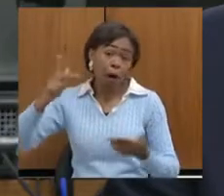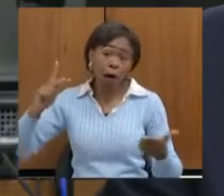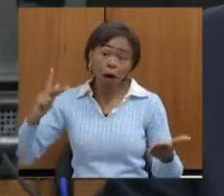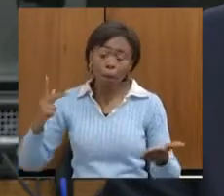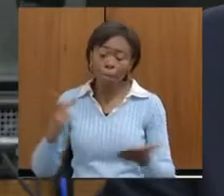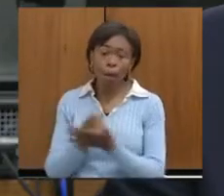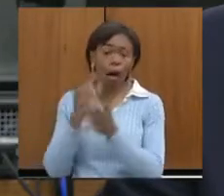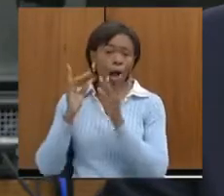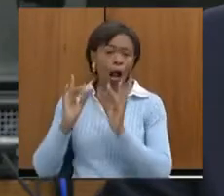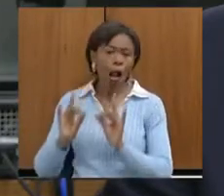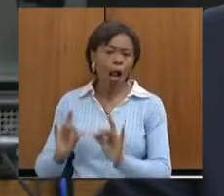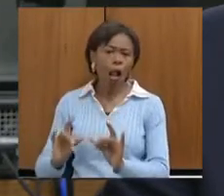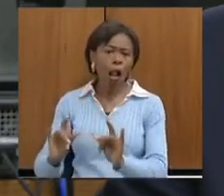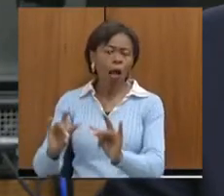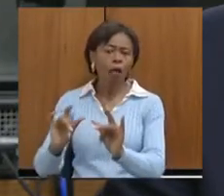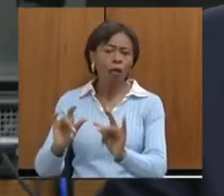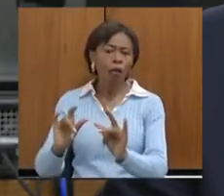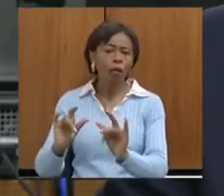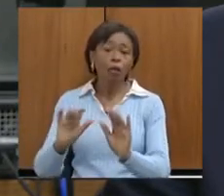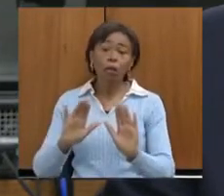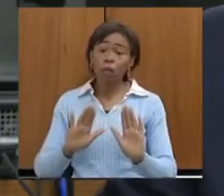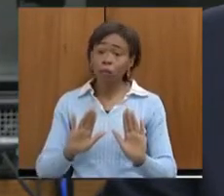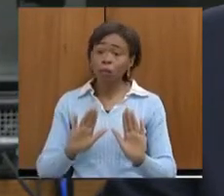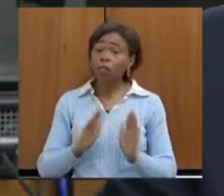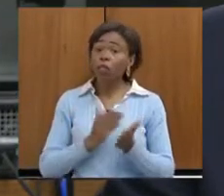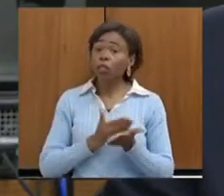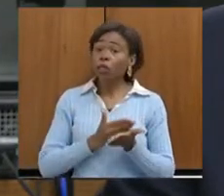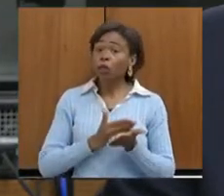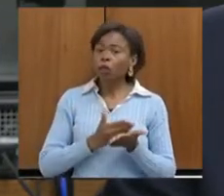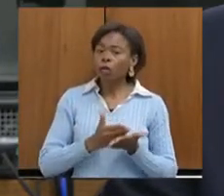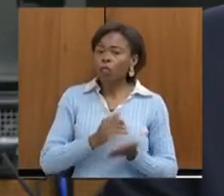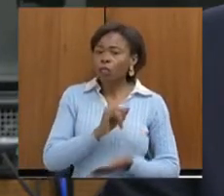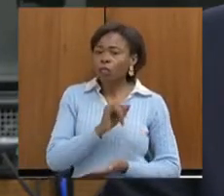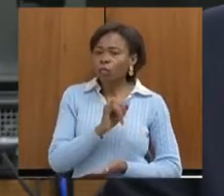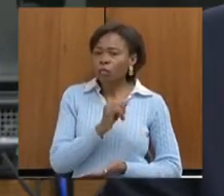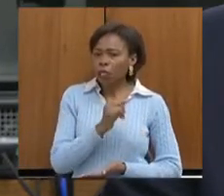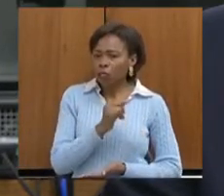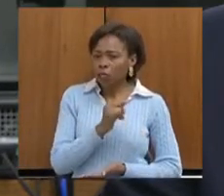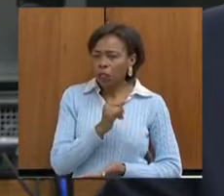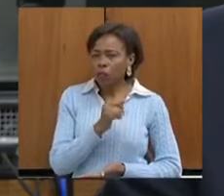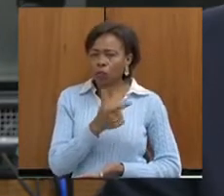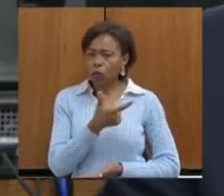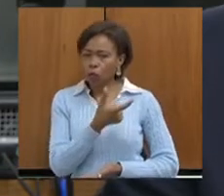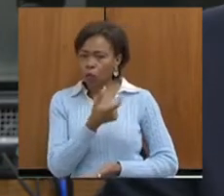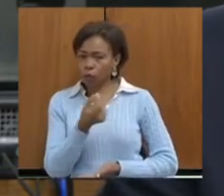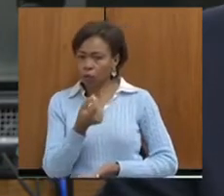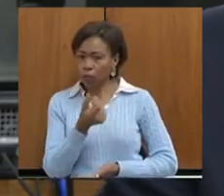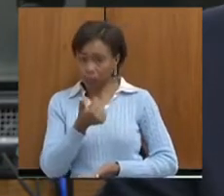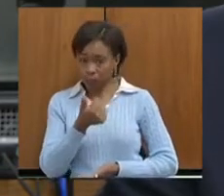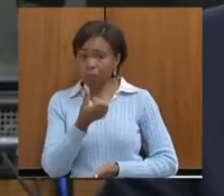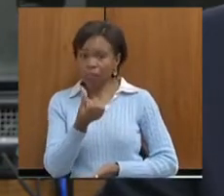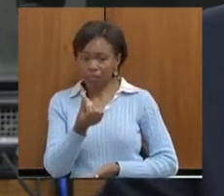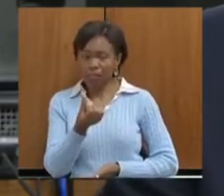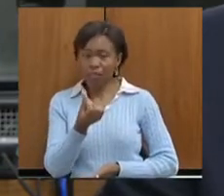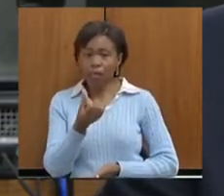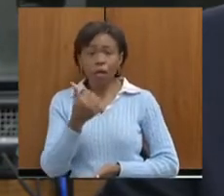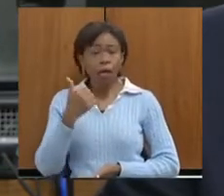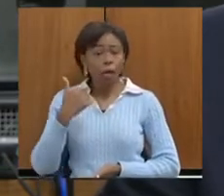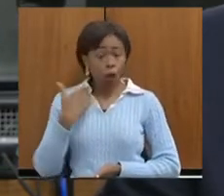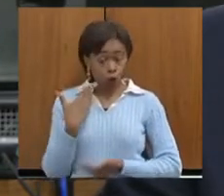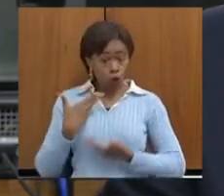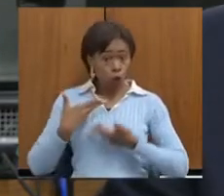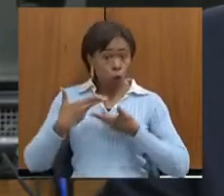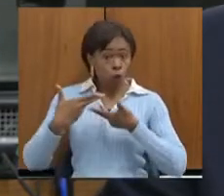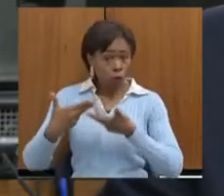desastre no início de Janeiro de 2016 eu fui convidado pela câmara de Governador Valadares e a falar sobre licitação sustentável